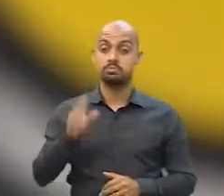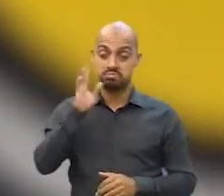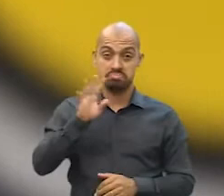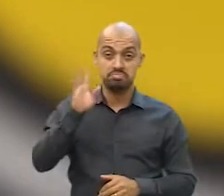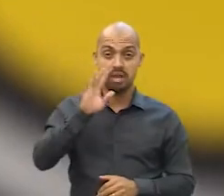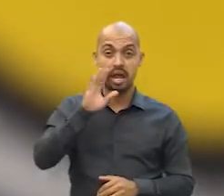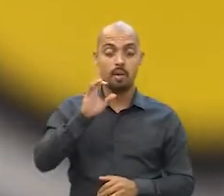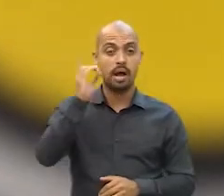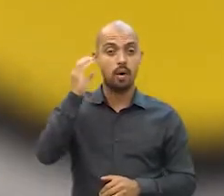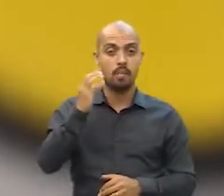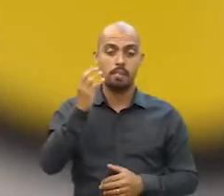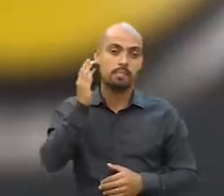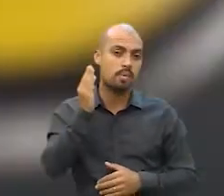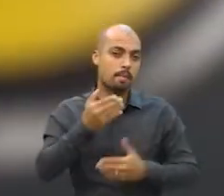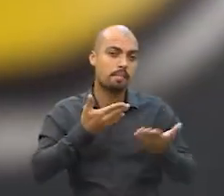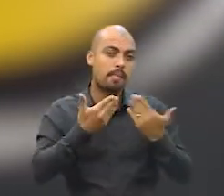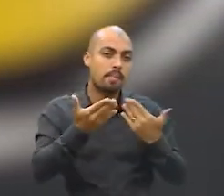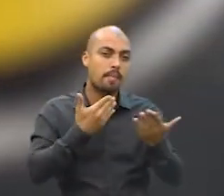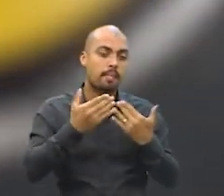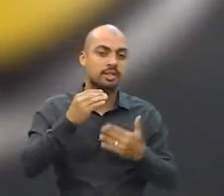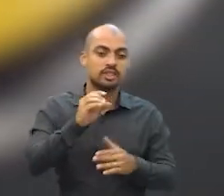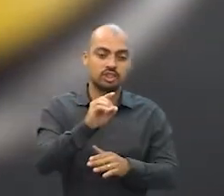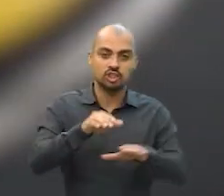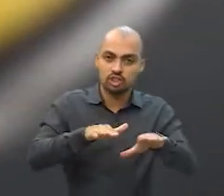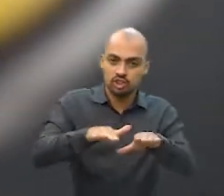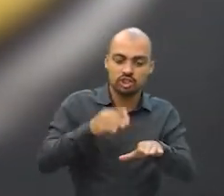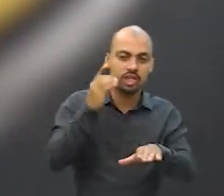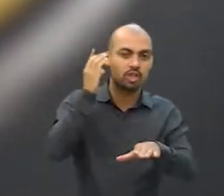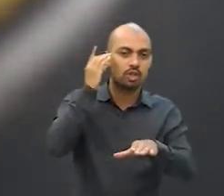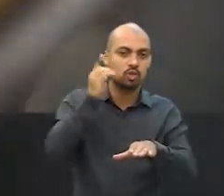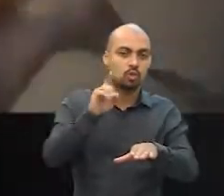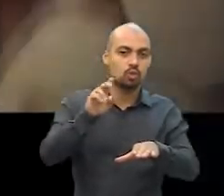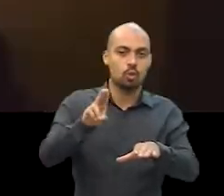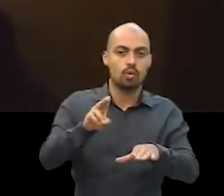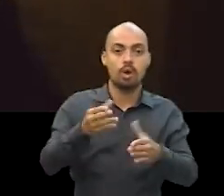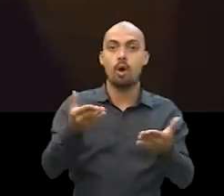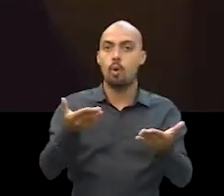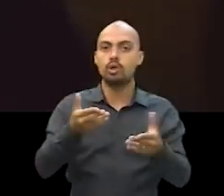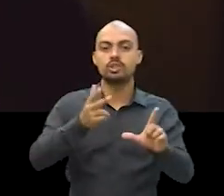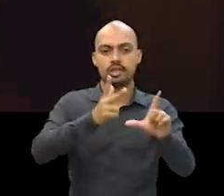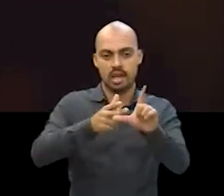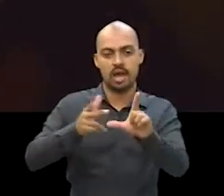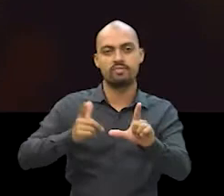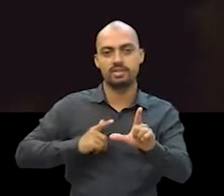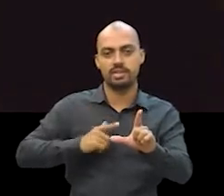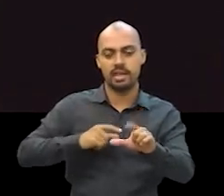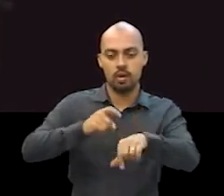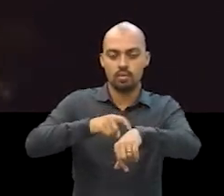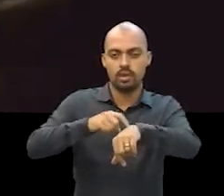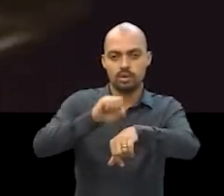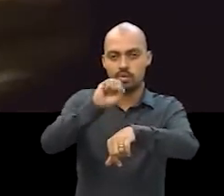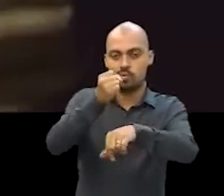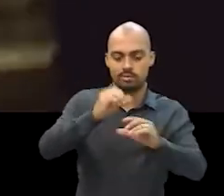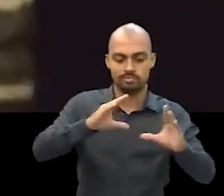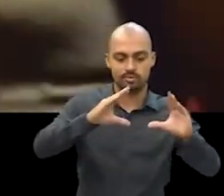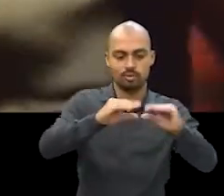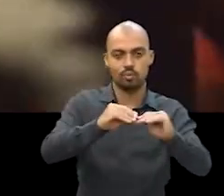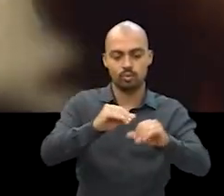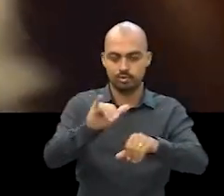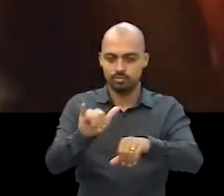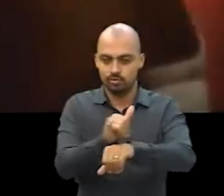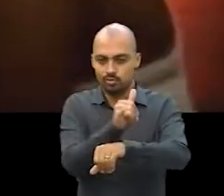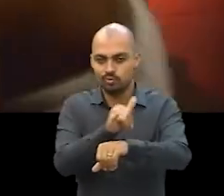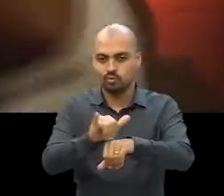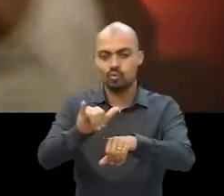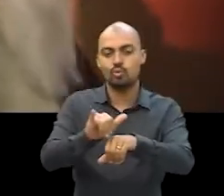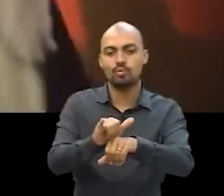Legal o papo com o DJ Du, né? E por falar nisso, hoje tem live do Emicida a partir das 8 da noite no canal do